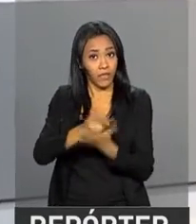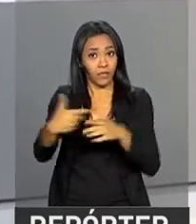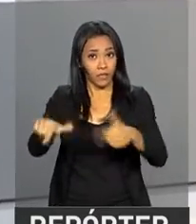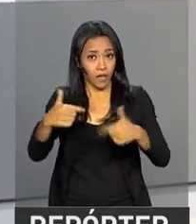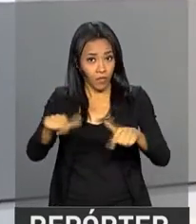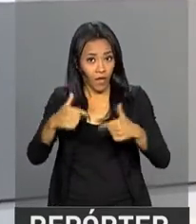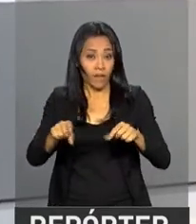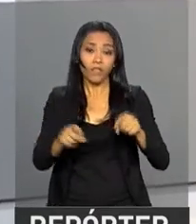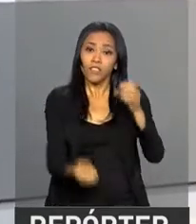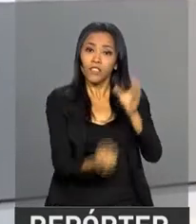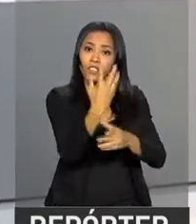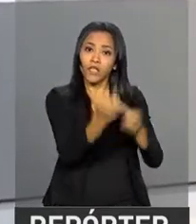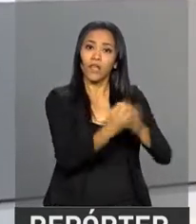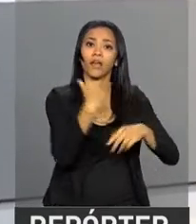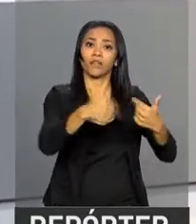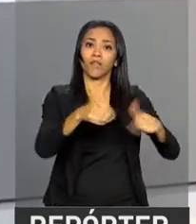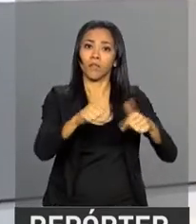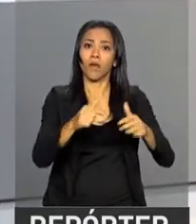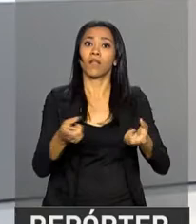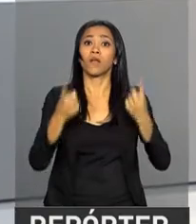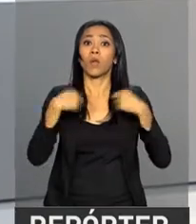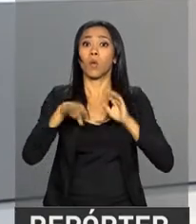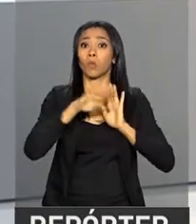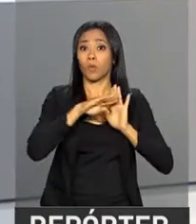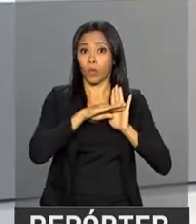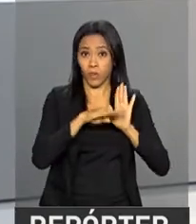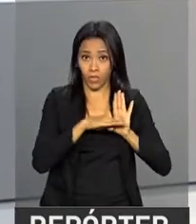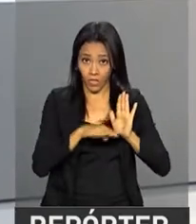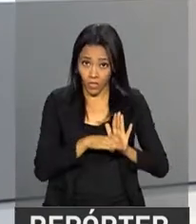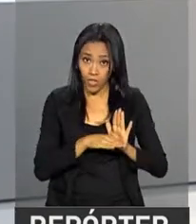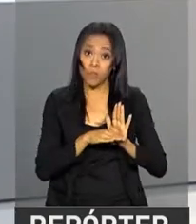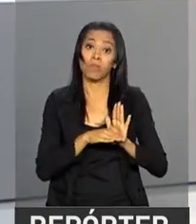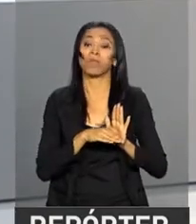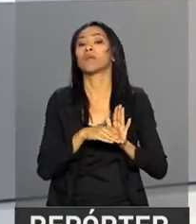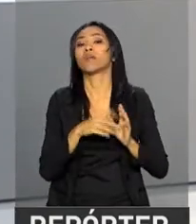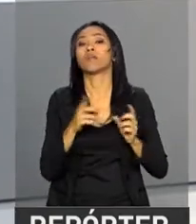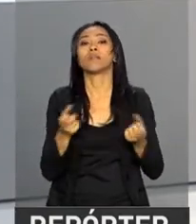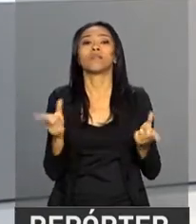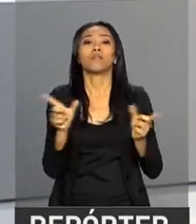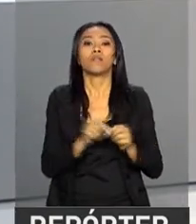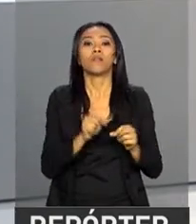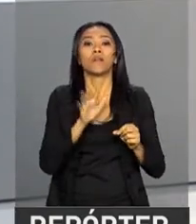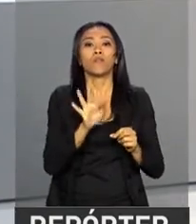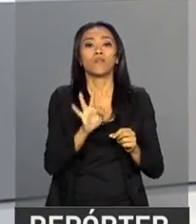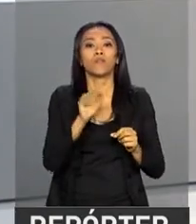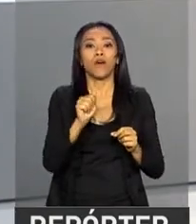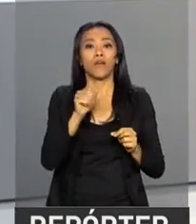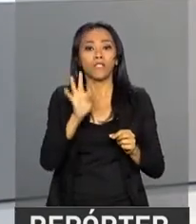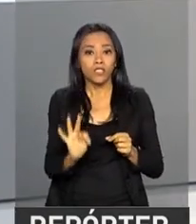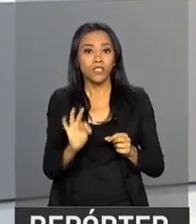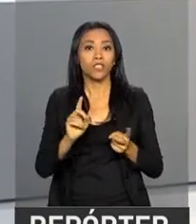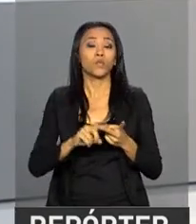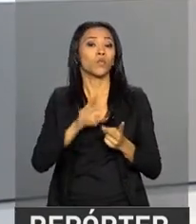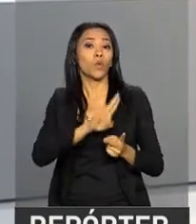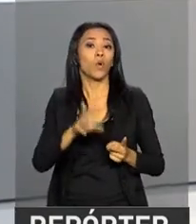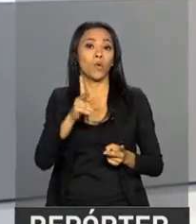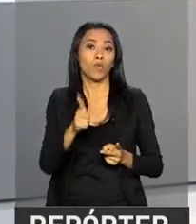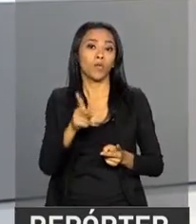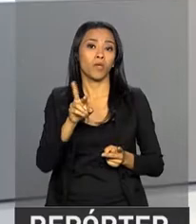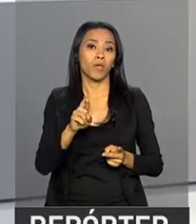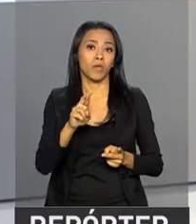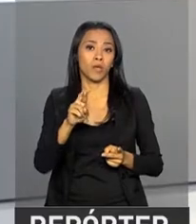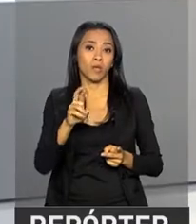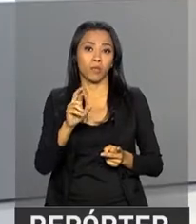formais com o programa de geração de emprego e renda e com o programa de geração de emprego e renda do fat o projeto micro e